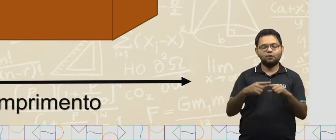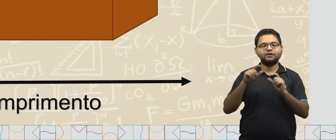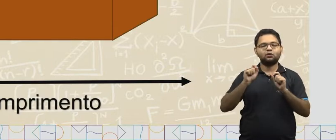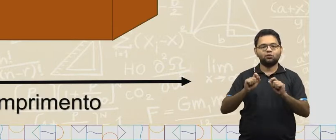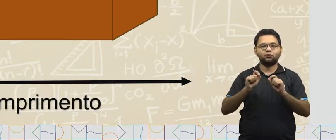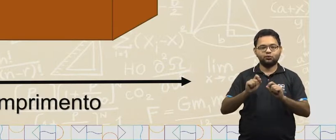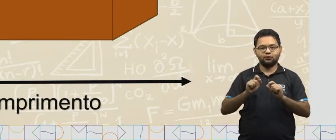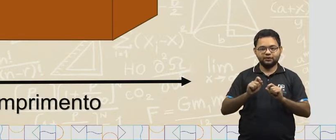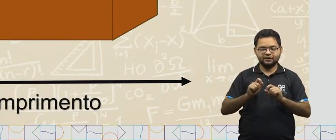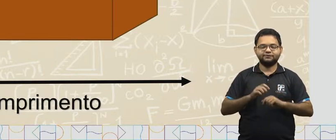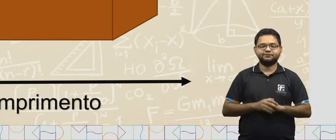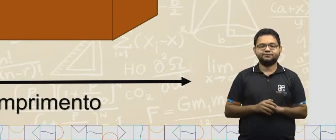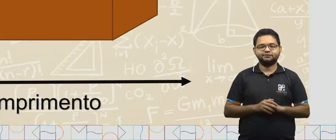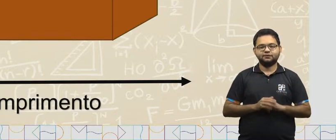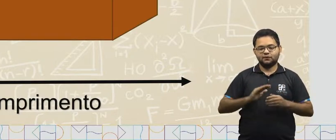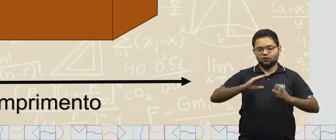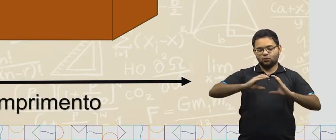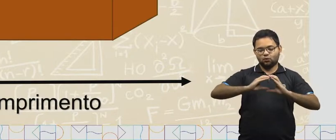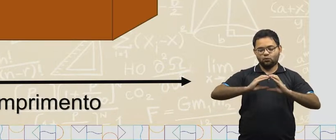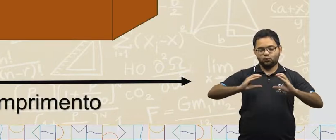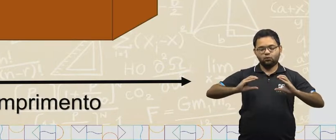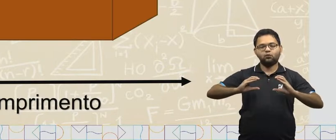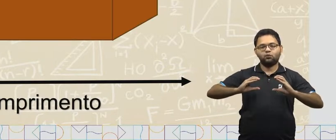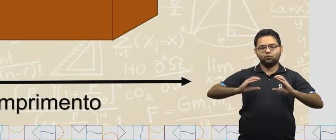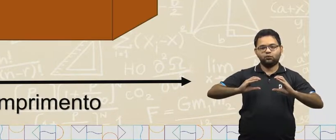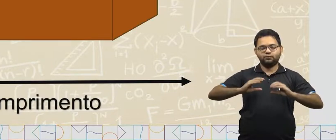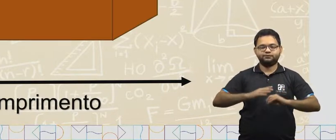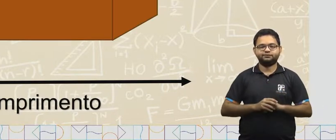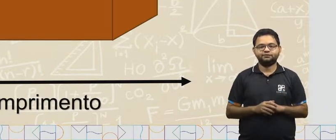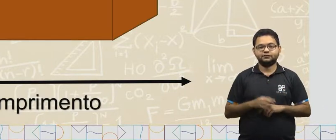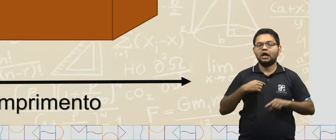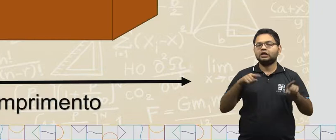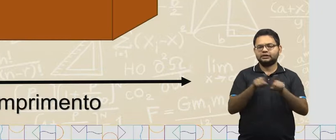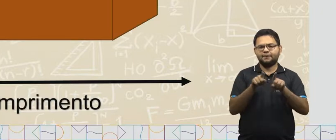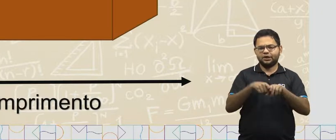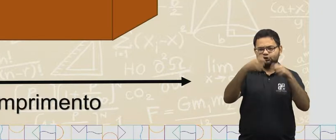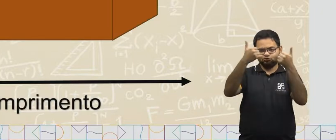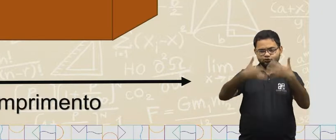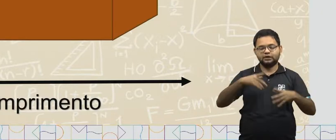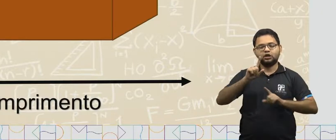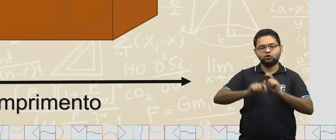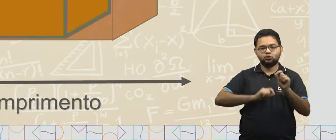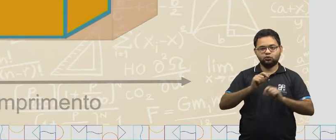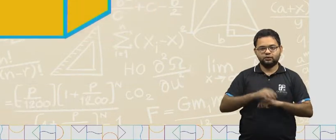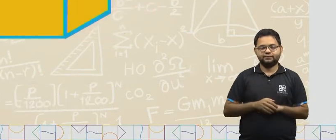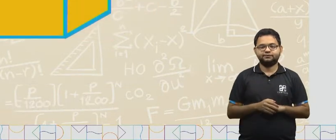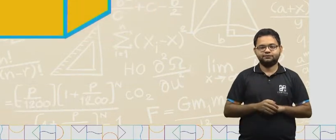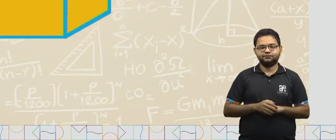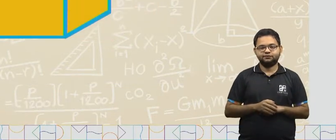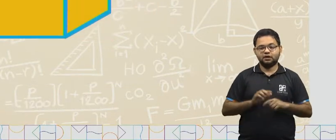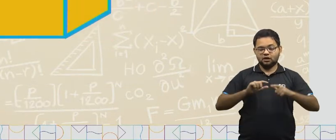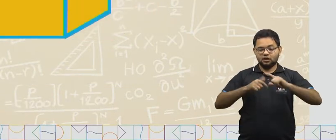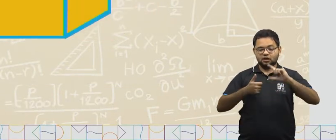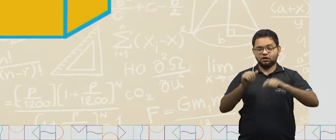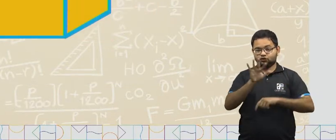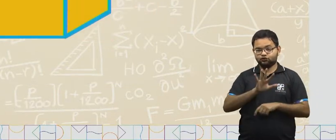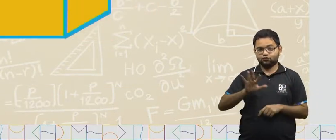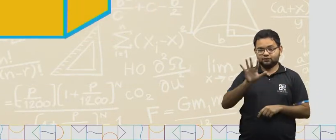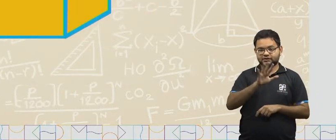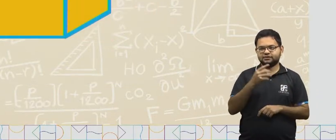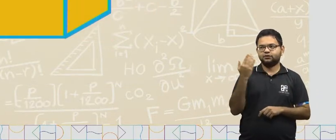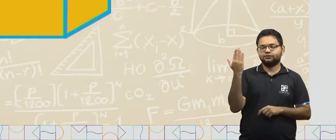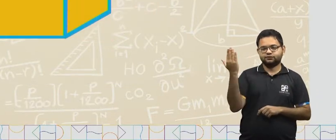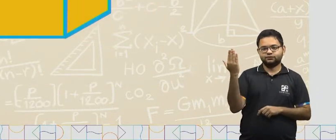formato de um paralelepípedo. Também estudamos que esta figura geométrica espacial